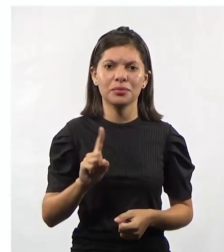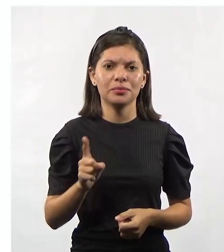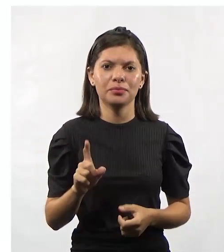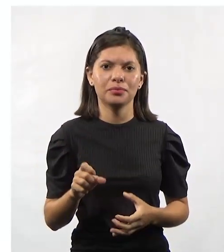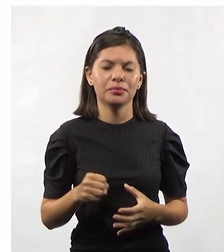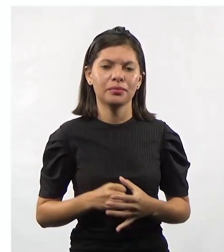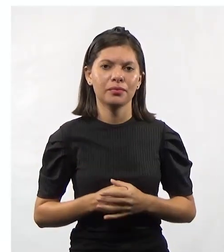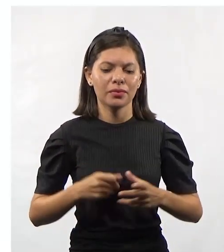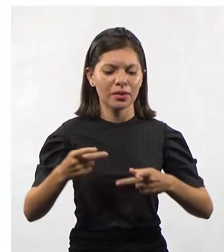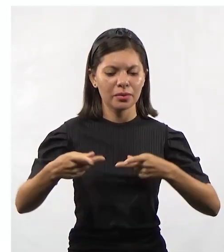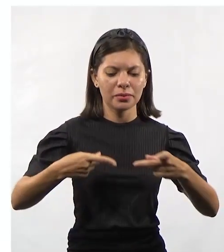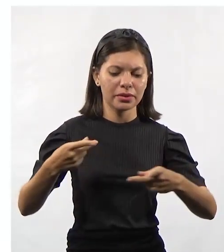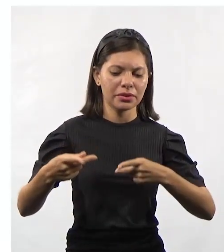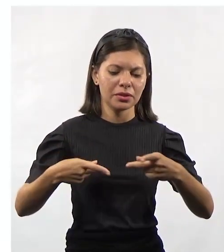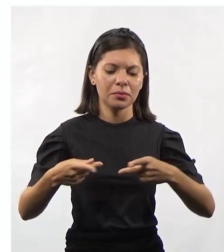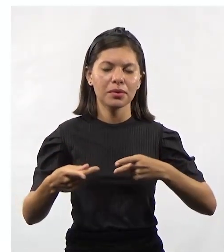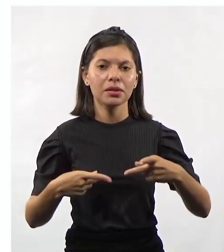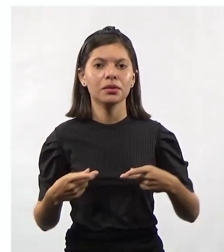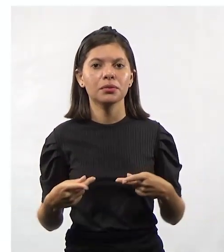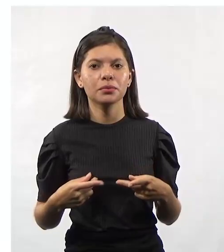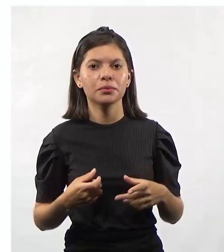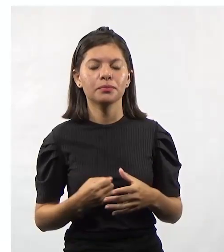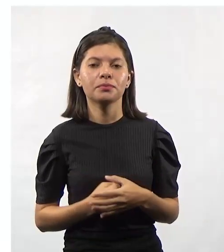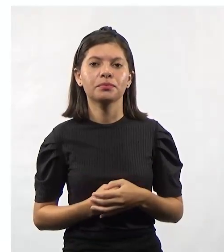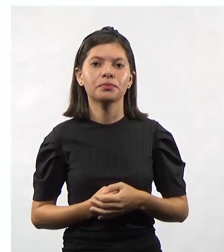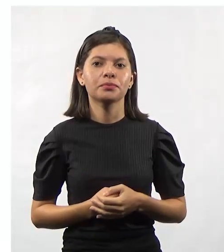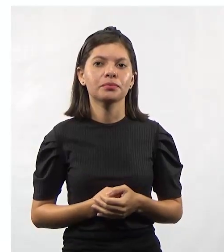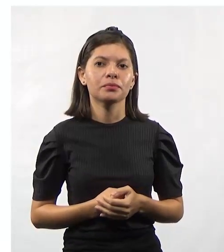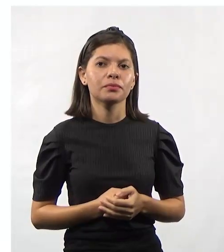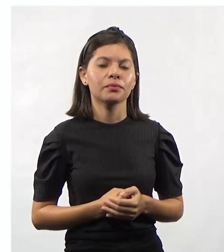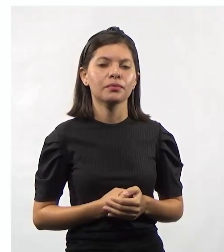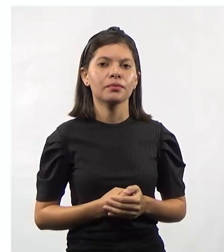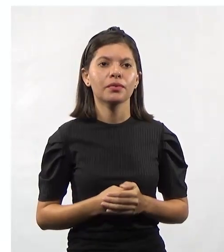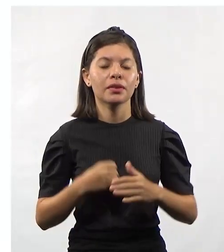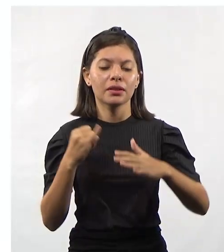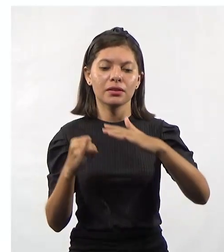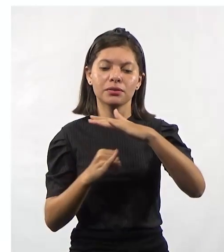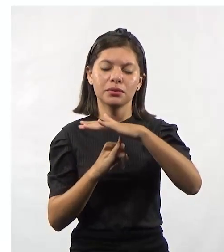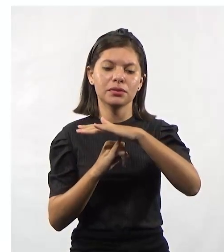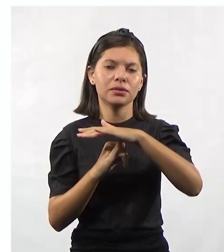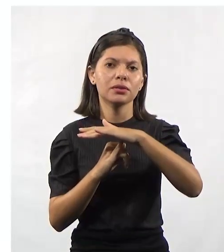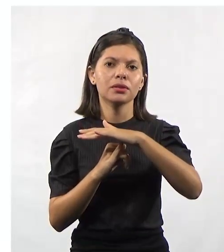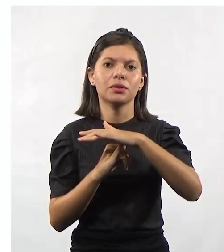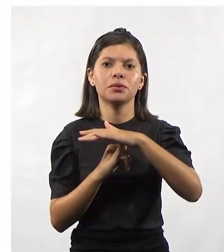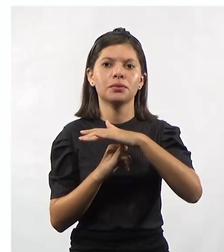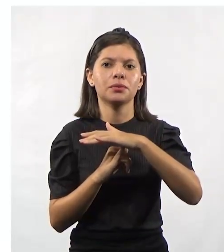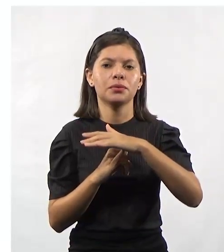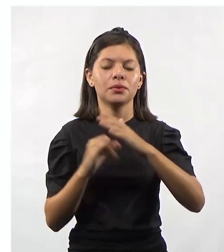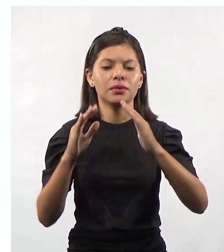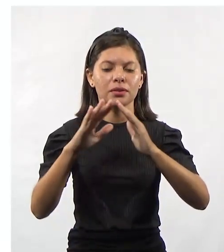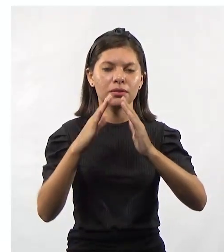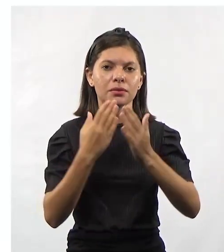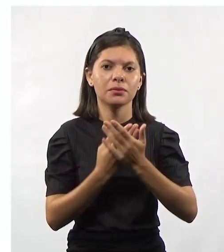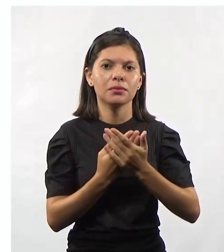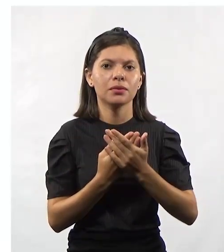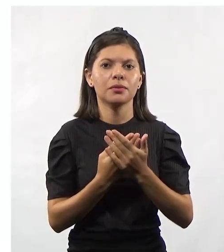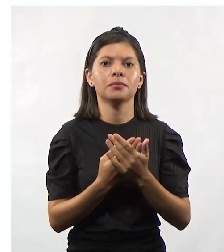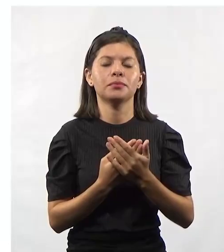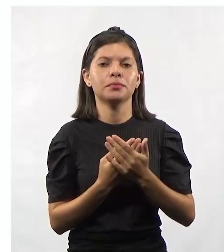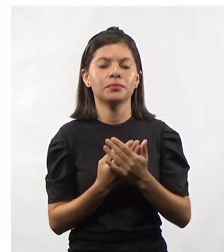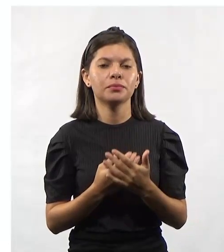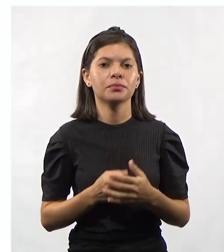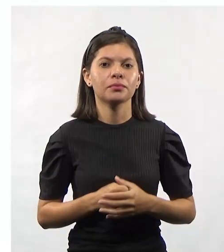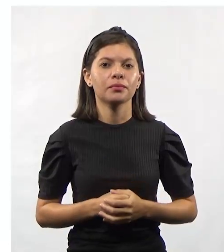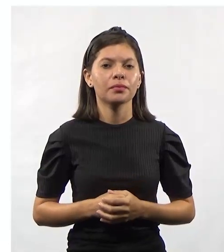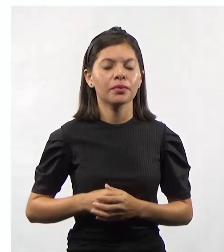opinião deles muitas vezes não é levada em consideração no planejamento, por exemplo, nas deliberações da instituição,